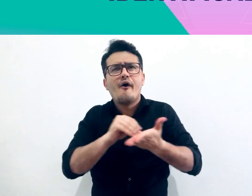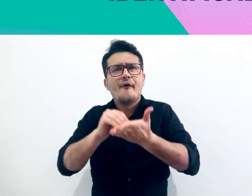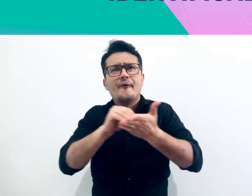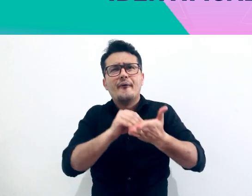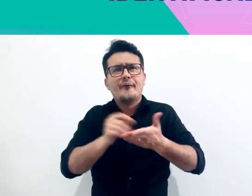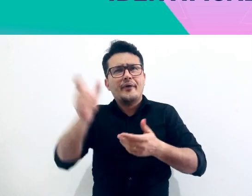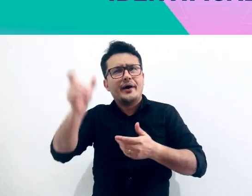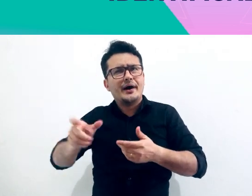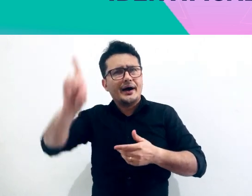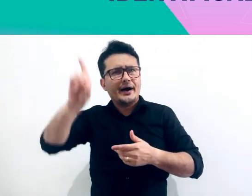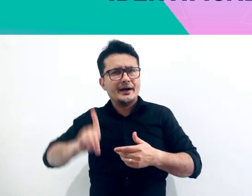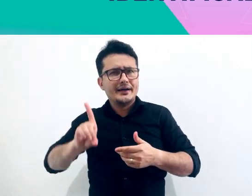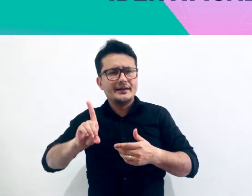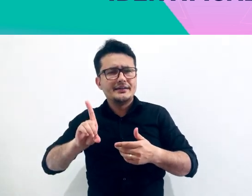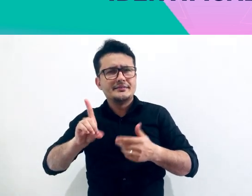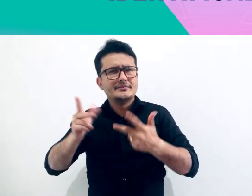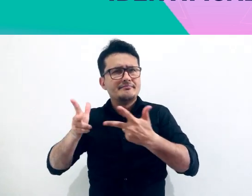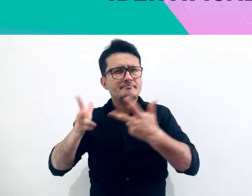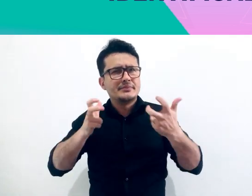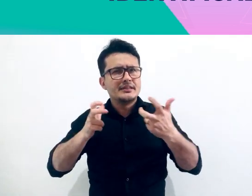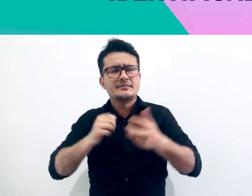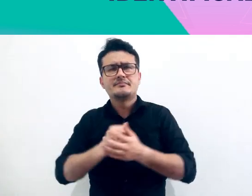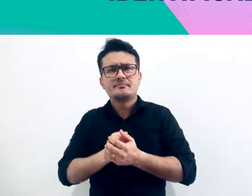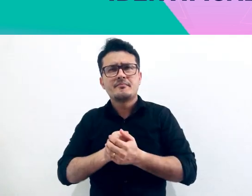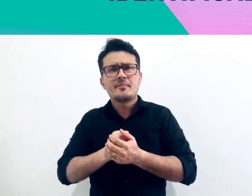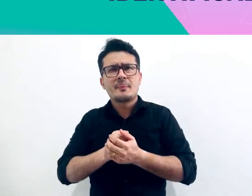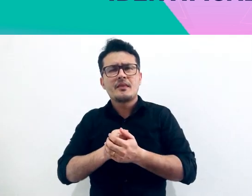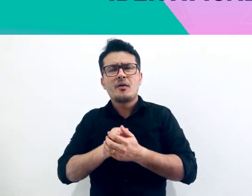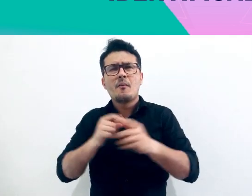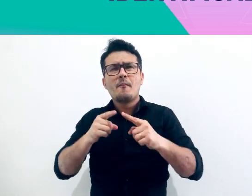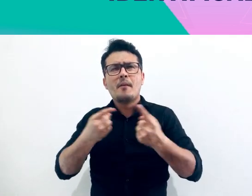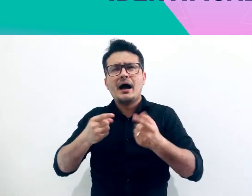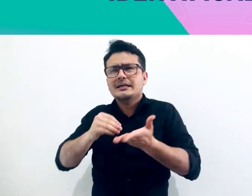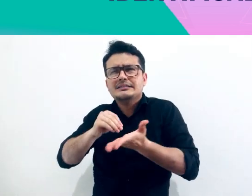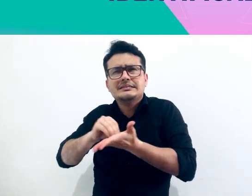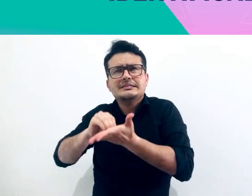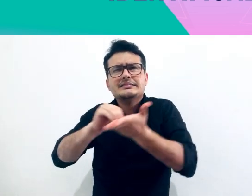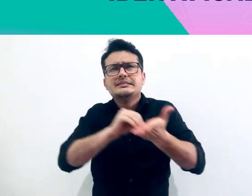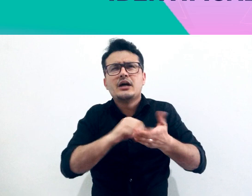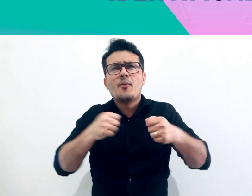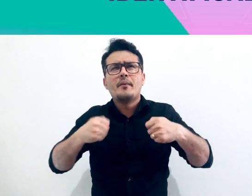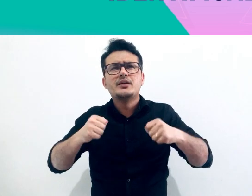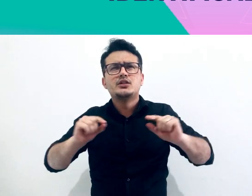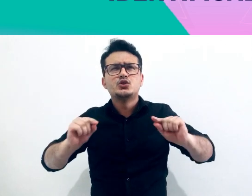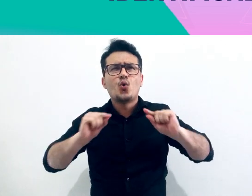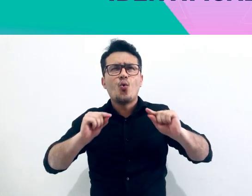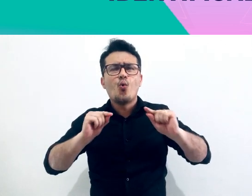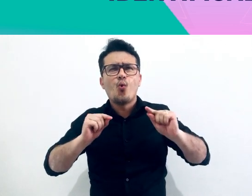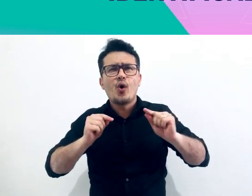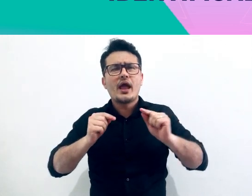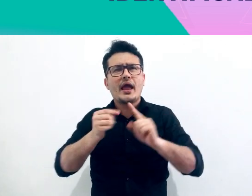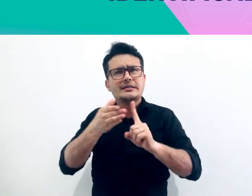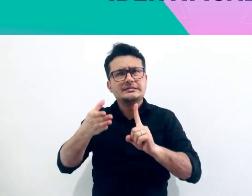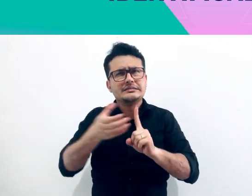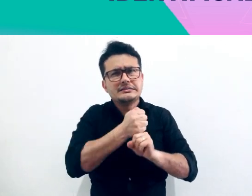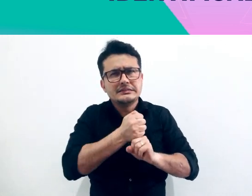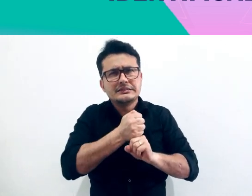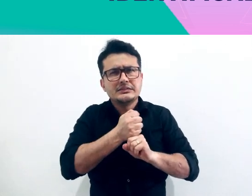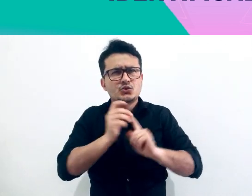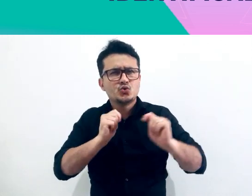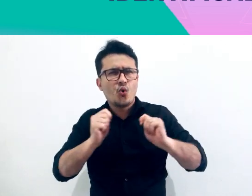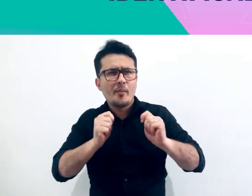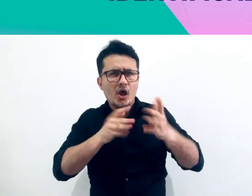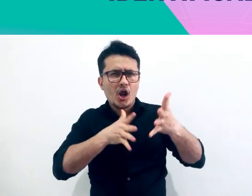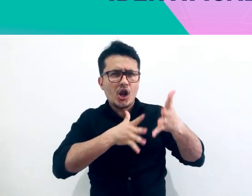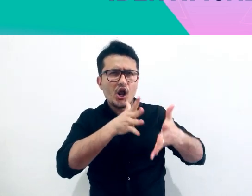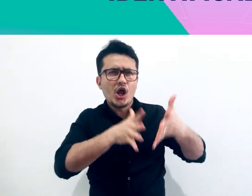necessidades específicas apresentadas pelos alunos e alunas com deficiência. E quando essas necessidades precisam